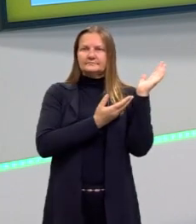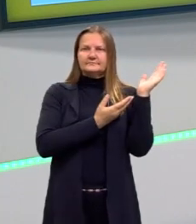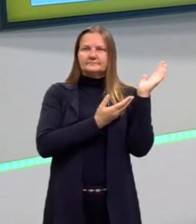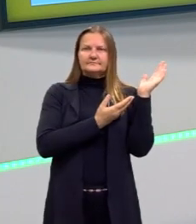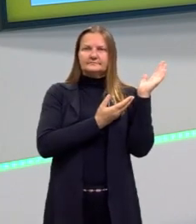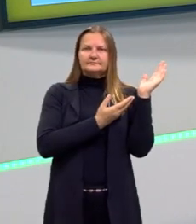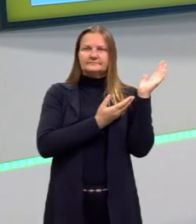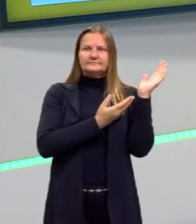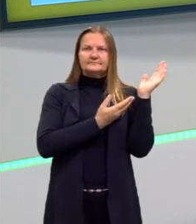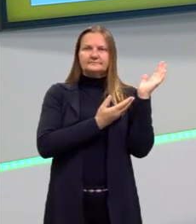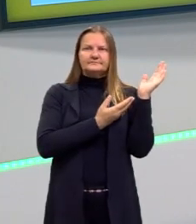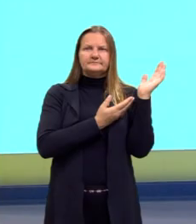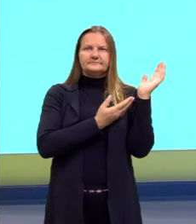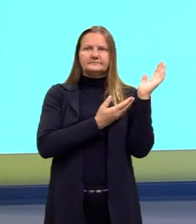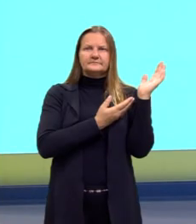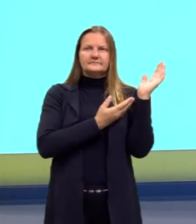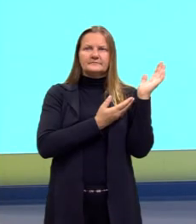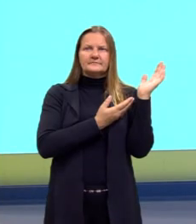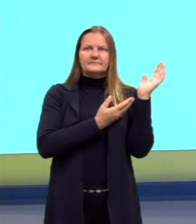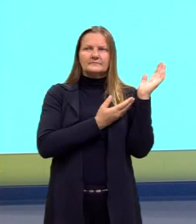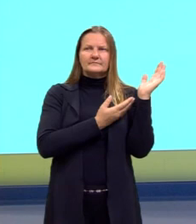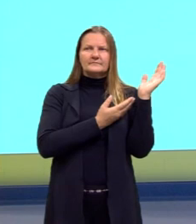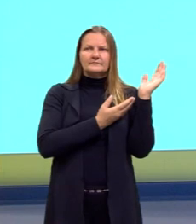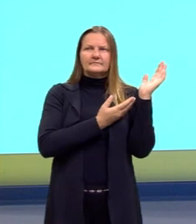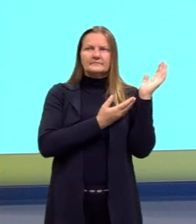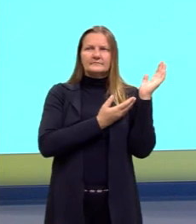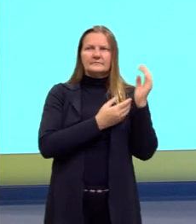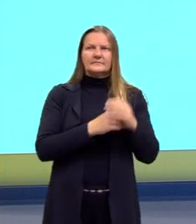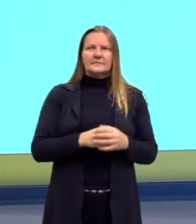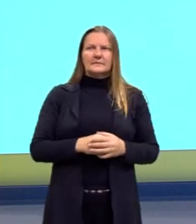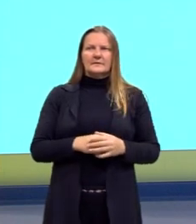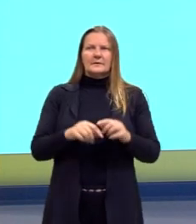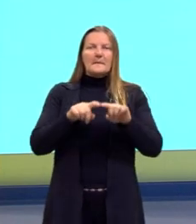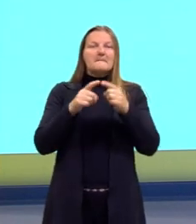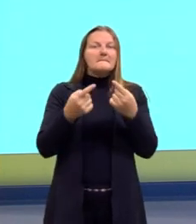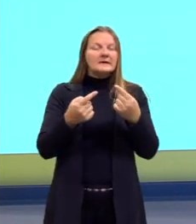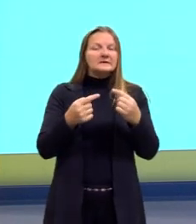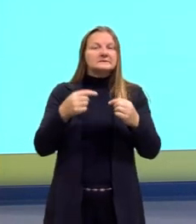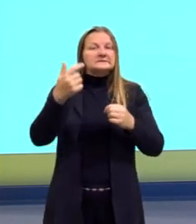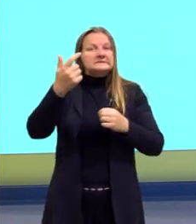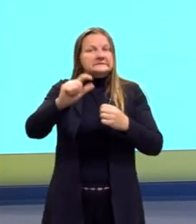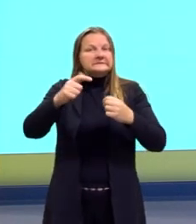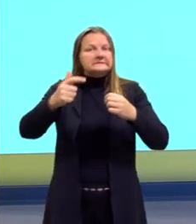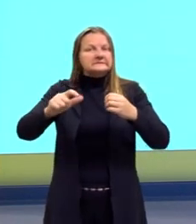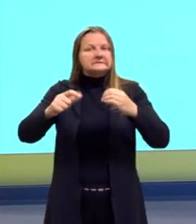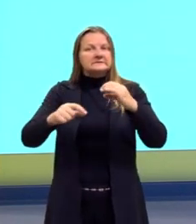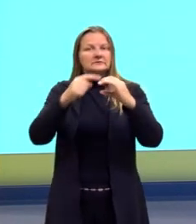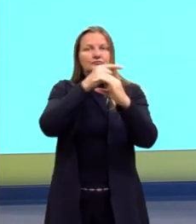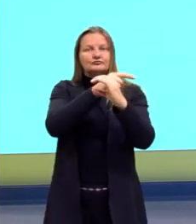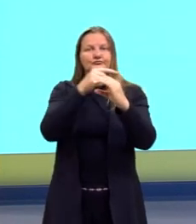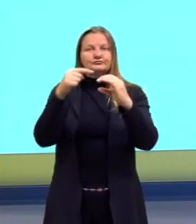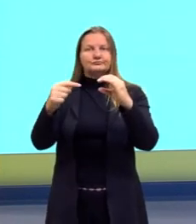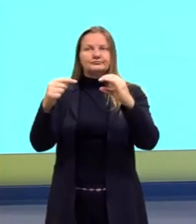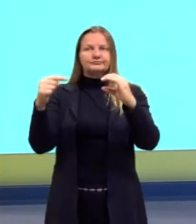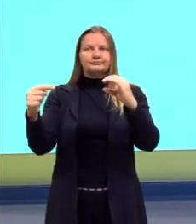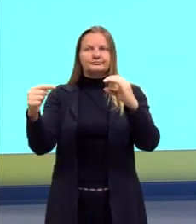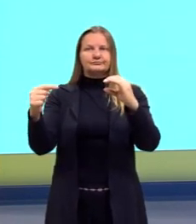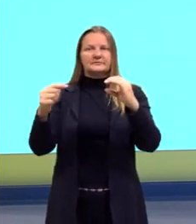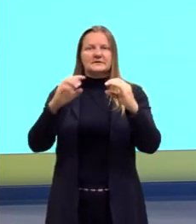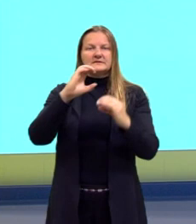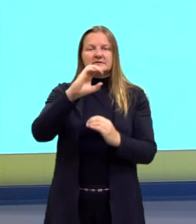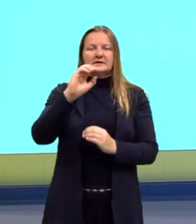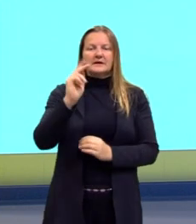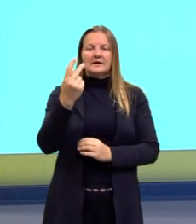condensado só que este termo aqui ó do meio da cadeia ela ele repete né três vezes eu tenho 3